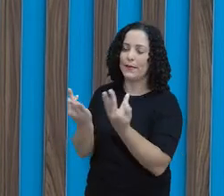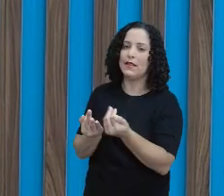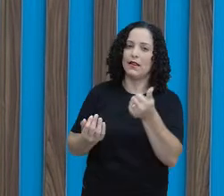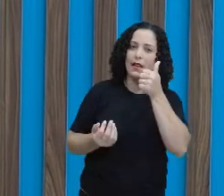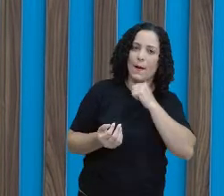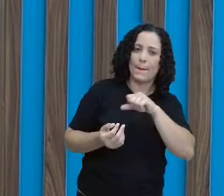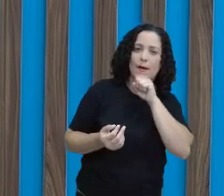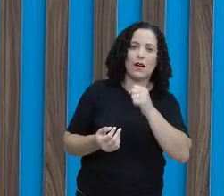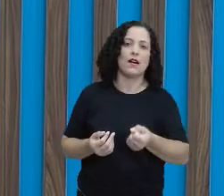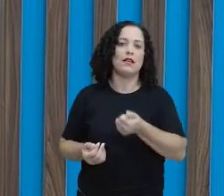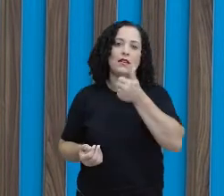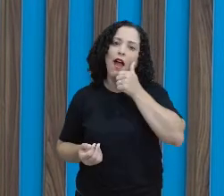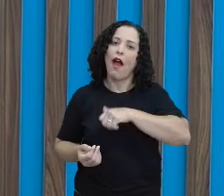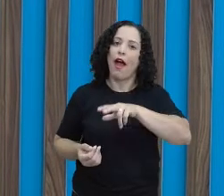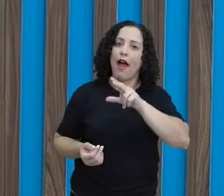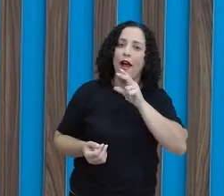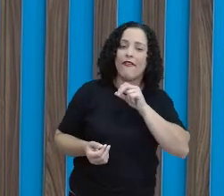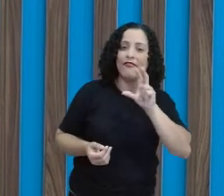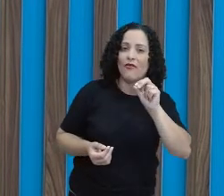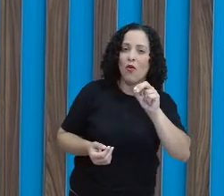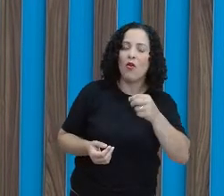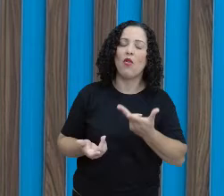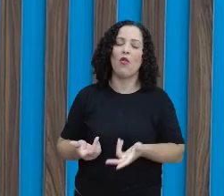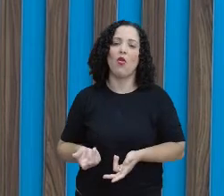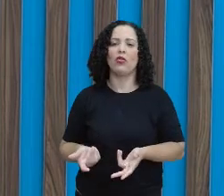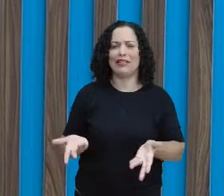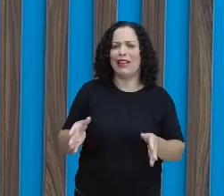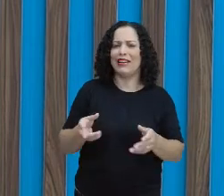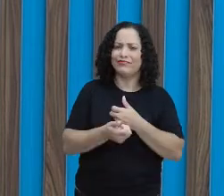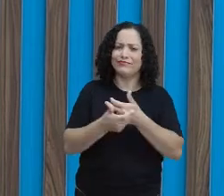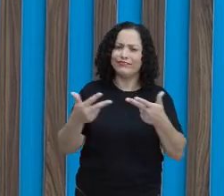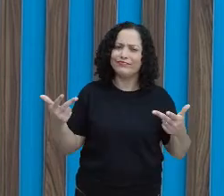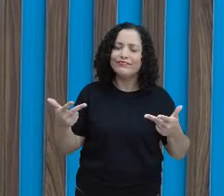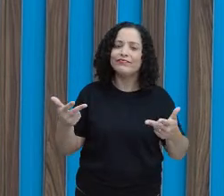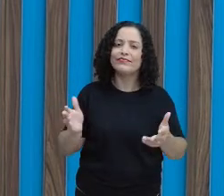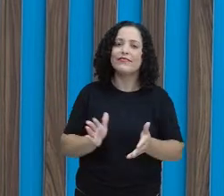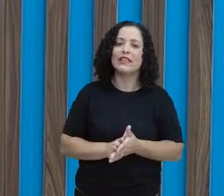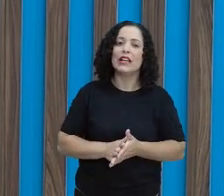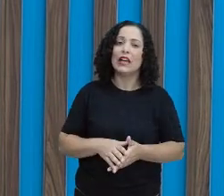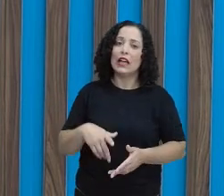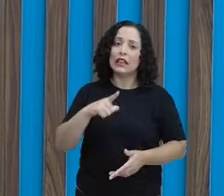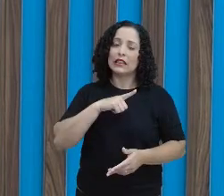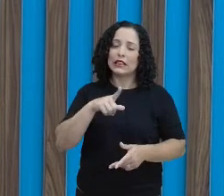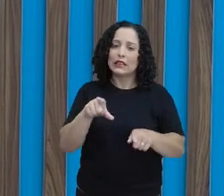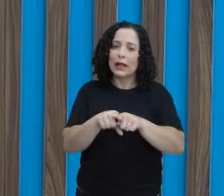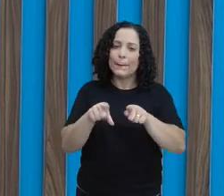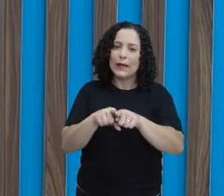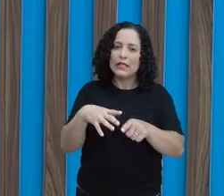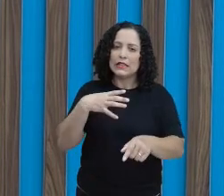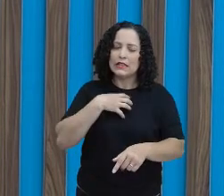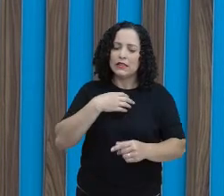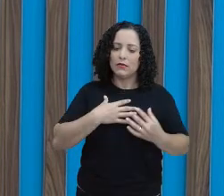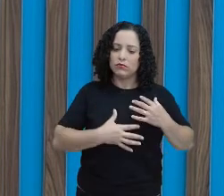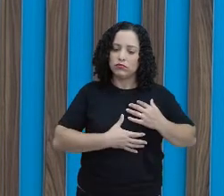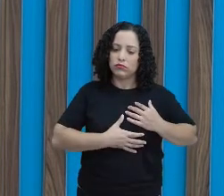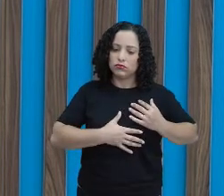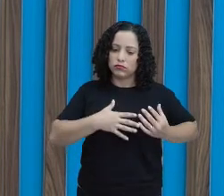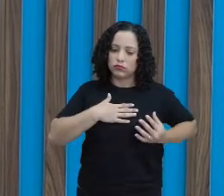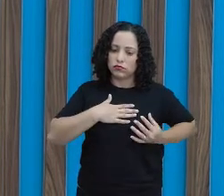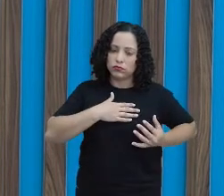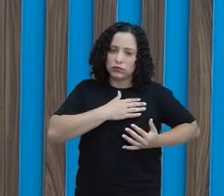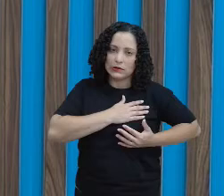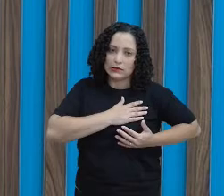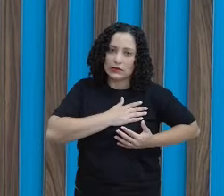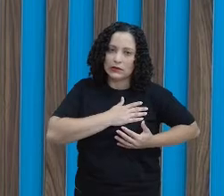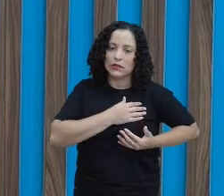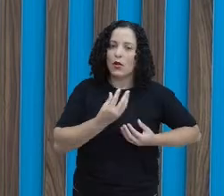mães, avós, tias, e vocês também. A questão aí do autoexame, conversa com a mãe, para a mãe poder orientar como é essa questão